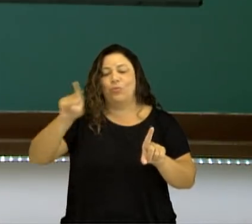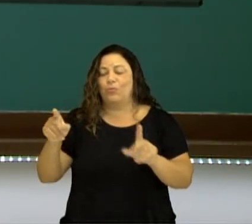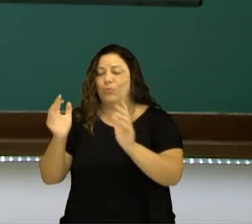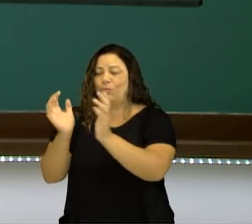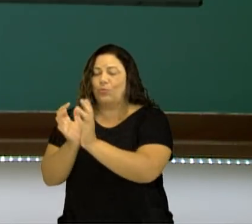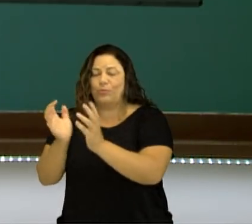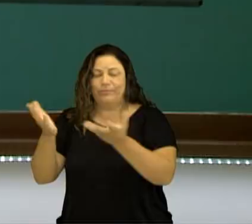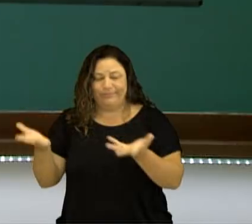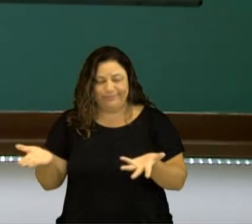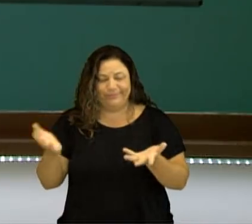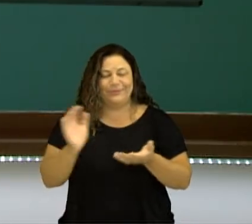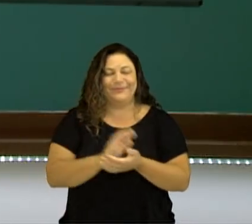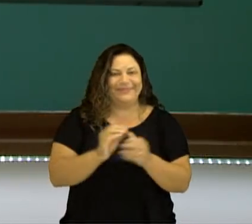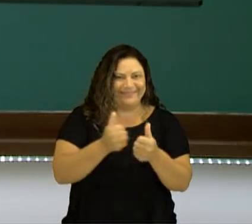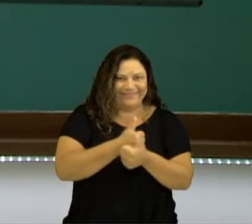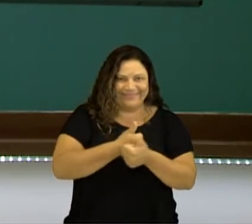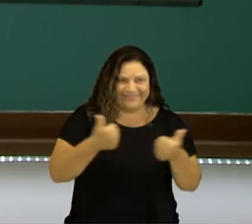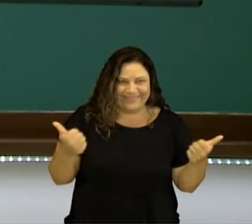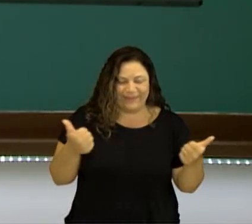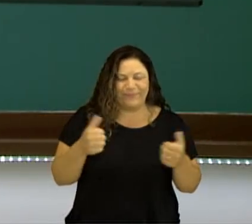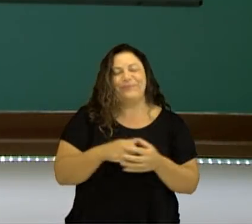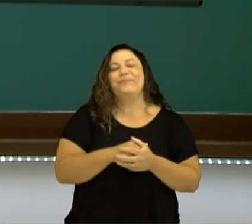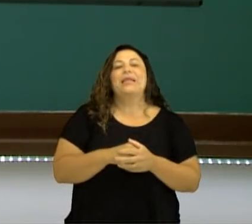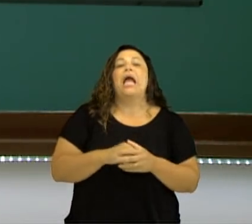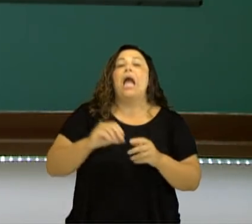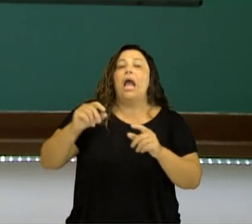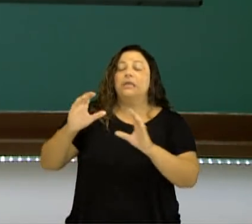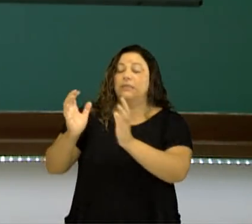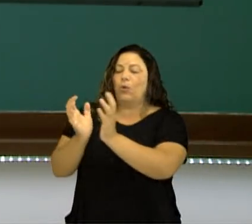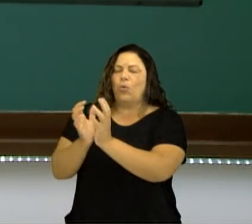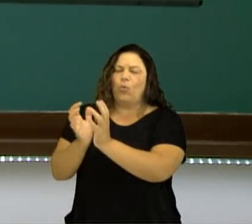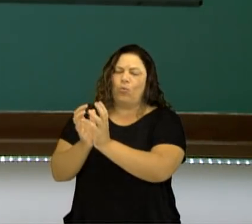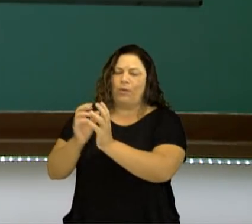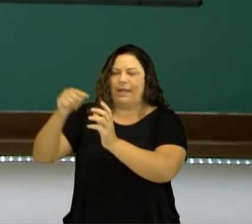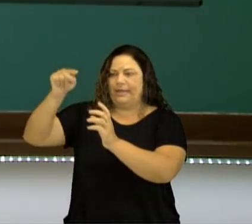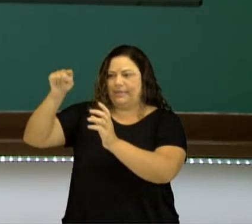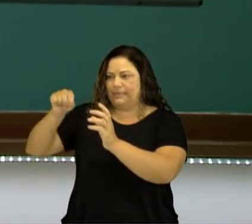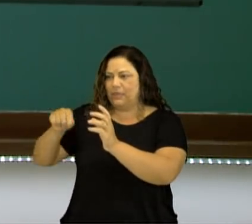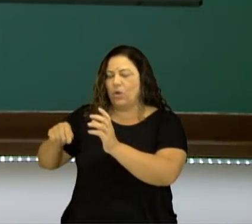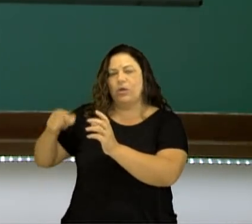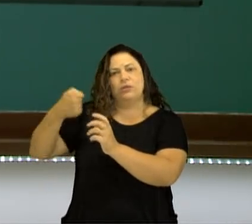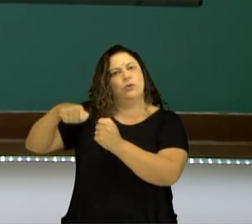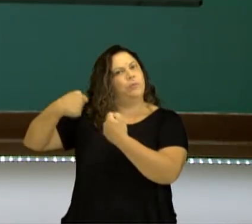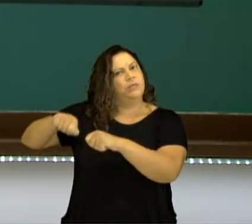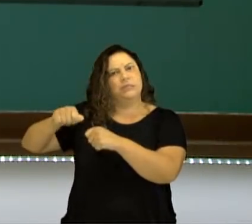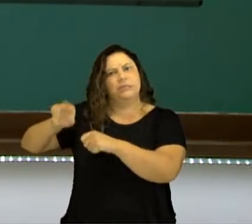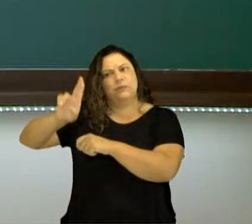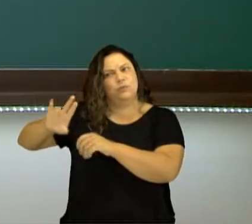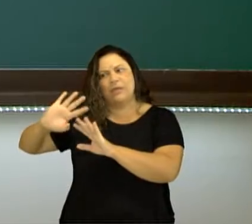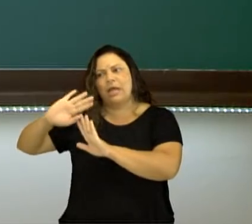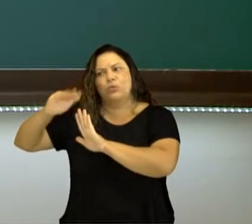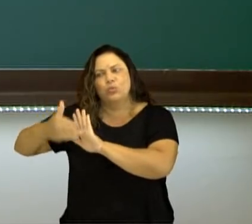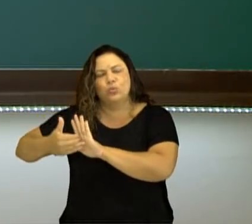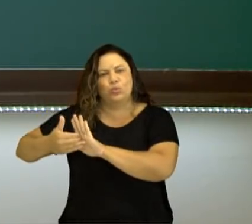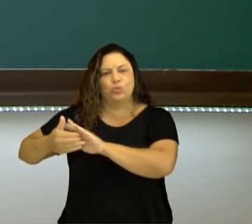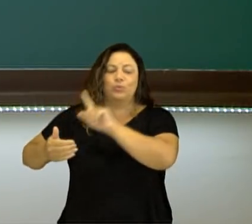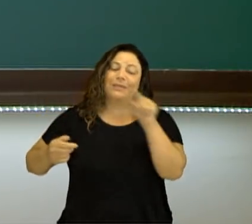de chegada, tá bom? No de chegada não precisa usar todo mundo, mas no de partida precisa.